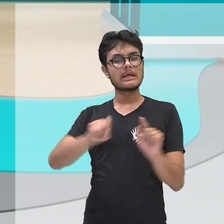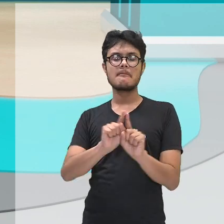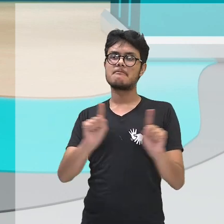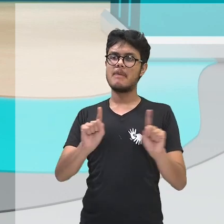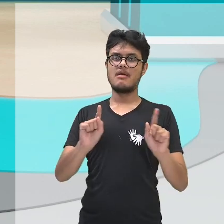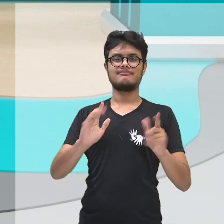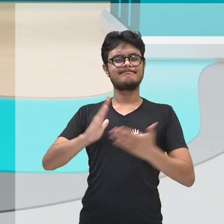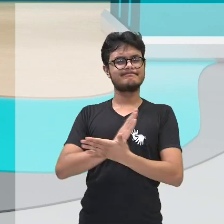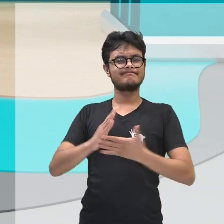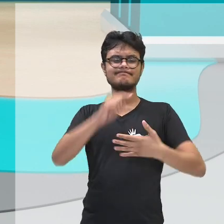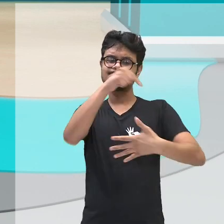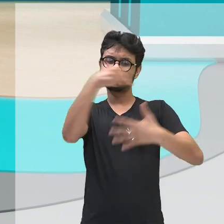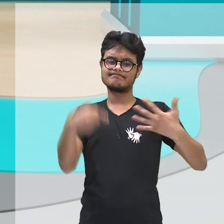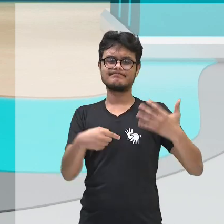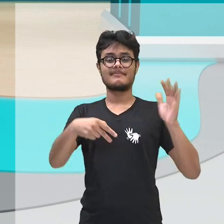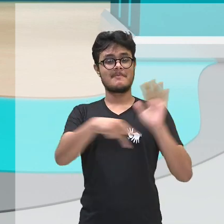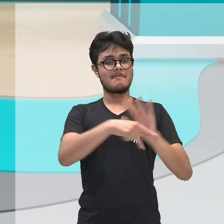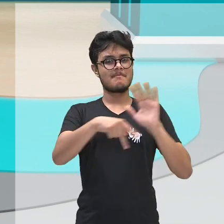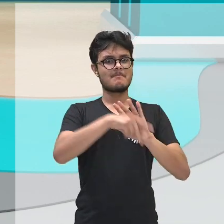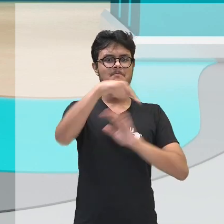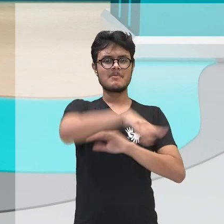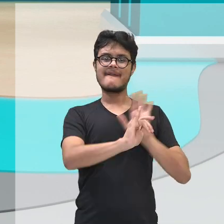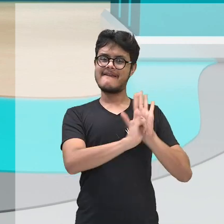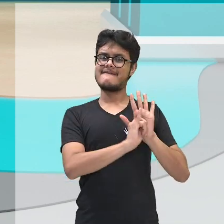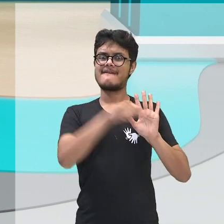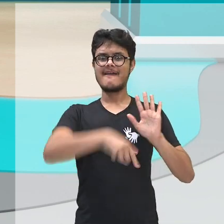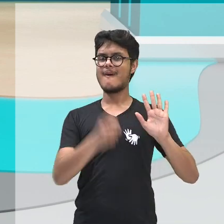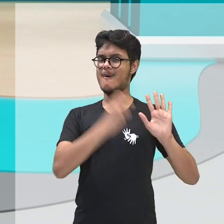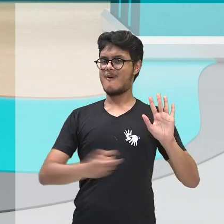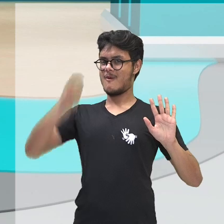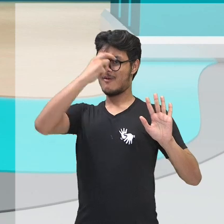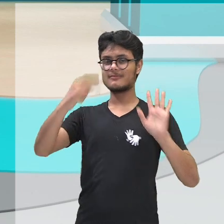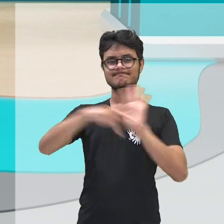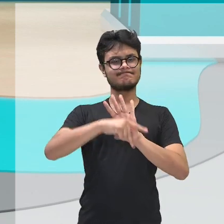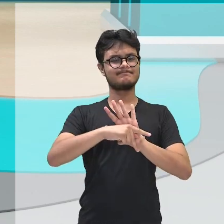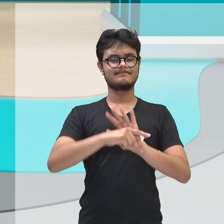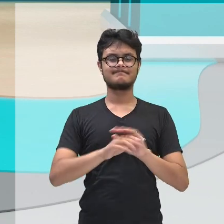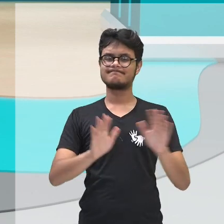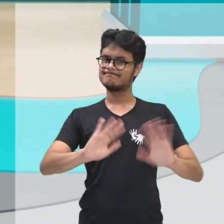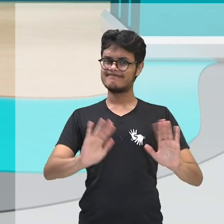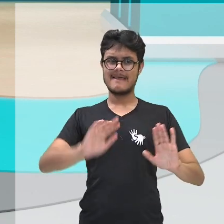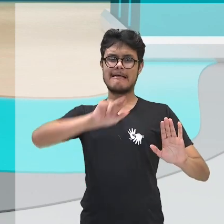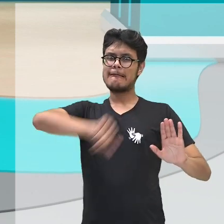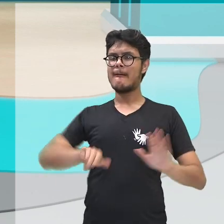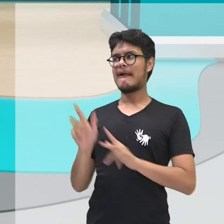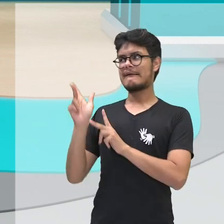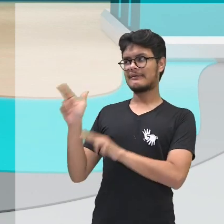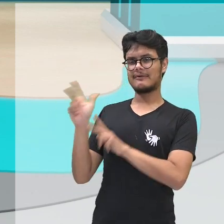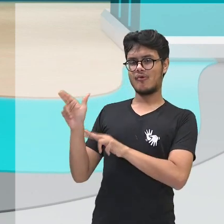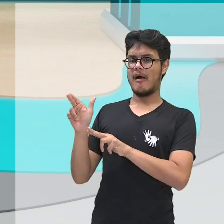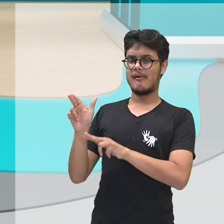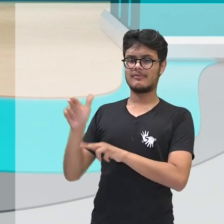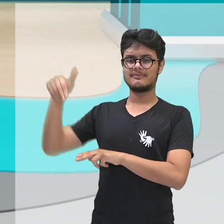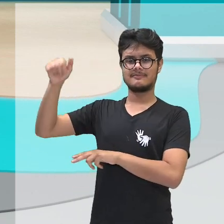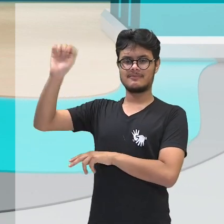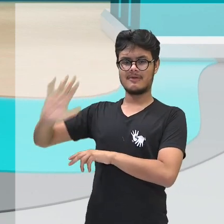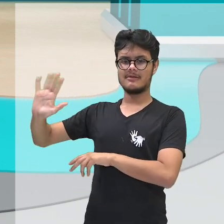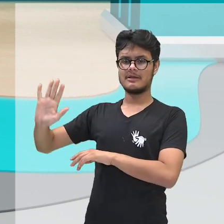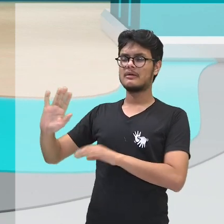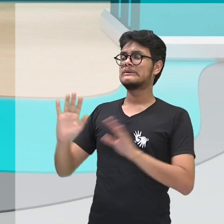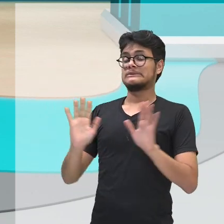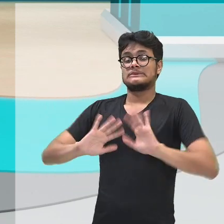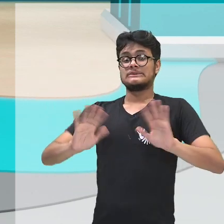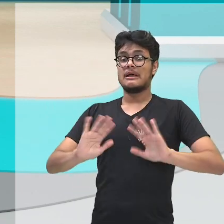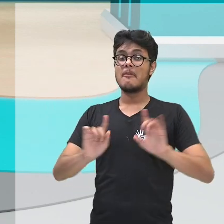que vão caracterizar a nossa cultura. Então, nós não podemos dizer que ele perdeu a essência, porque